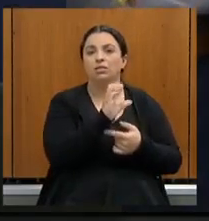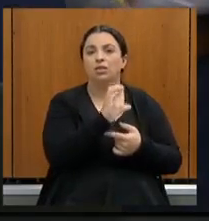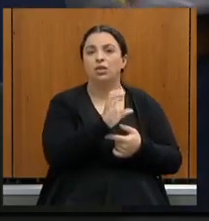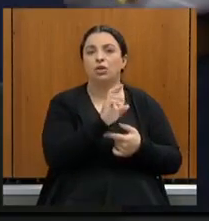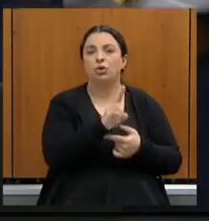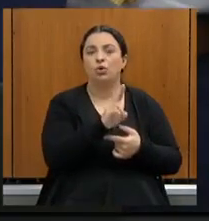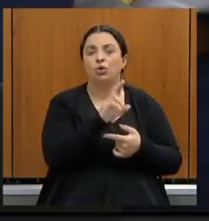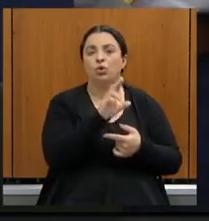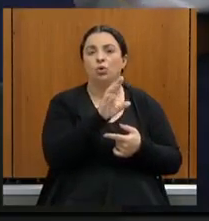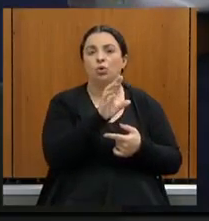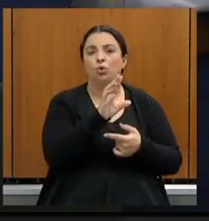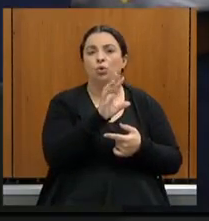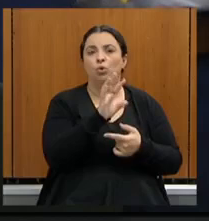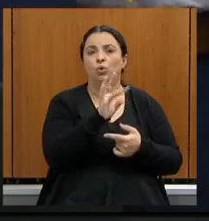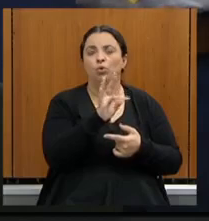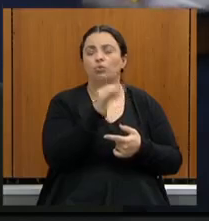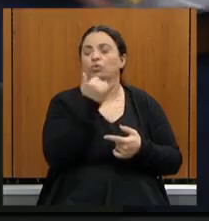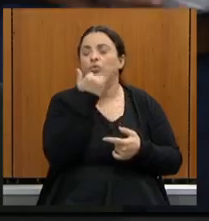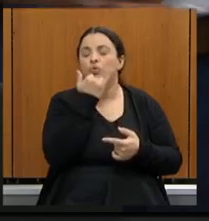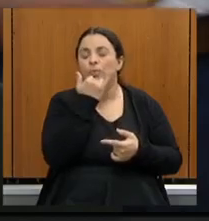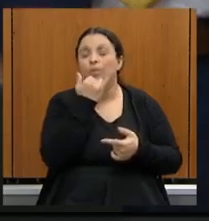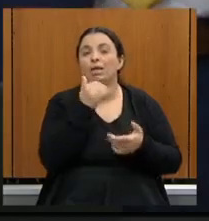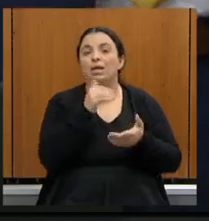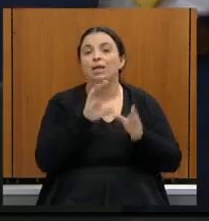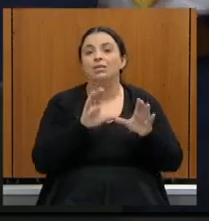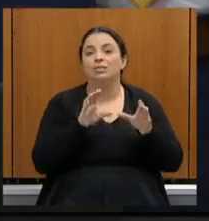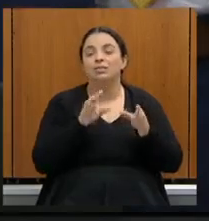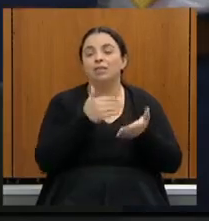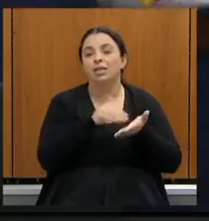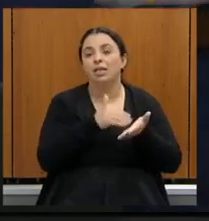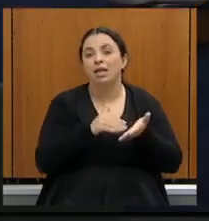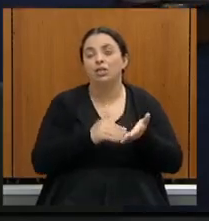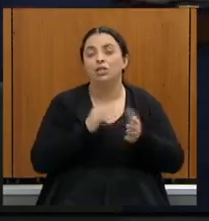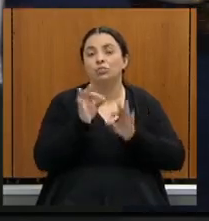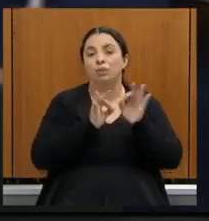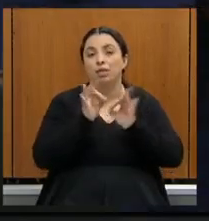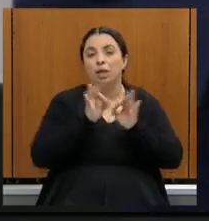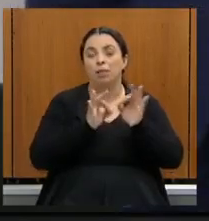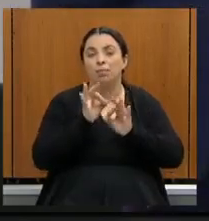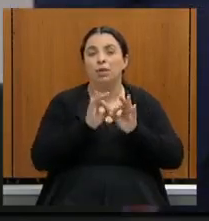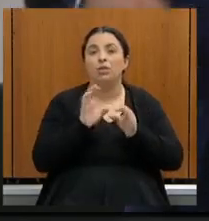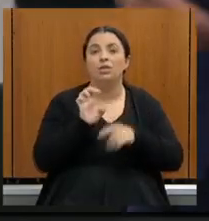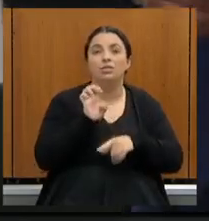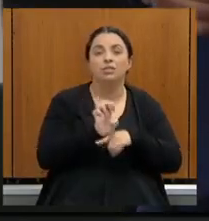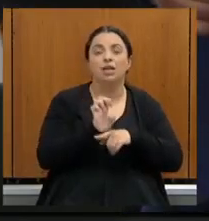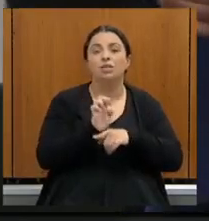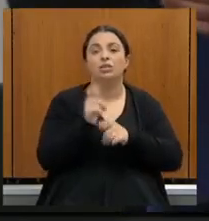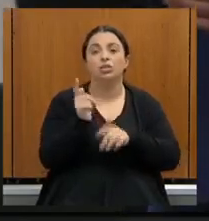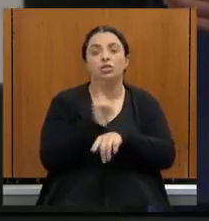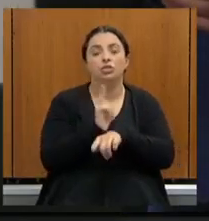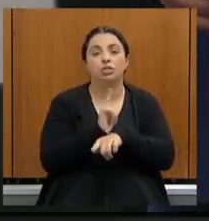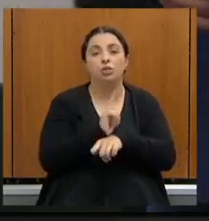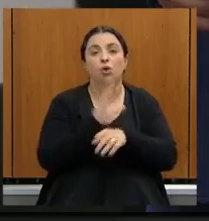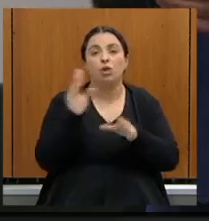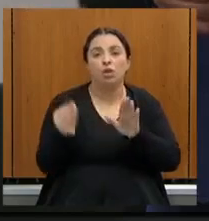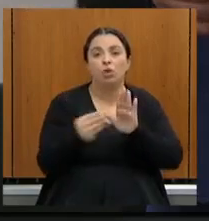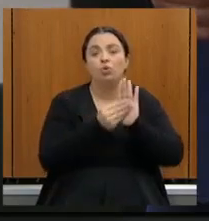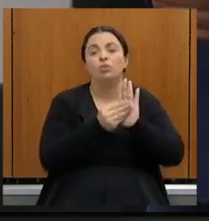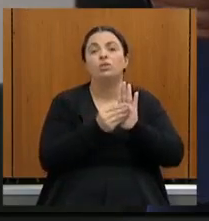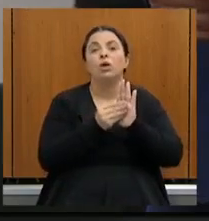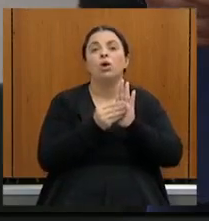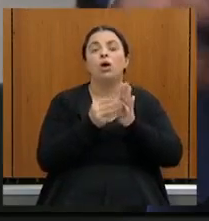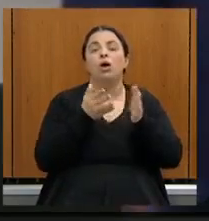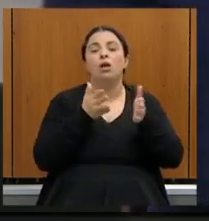Planejamento e Gestão um pedido de informações sobre a inclusão de ação referente ao turismo de base